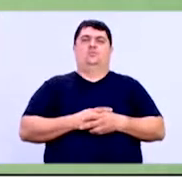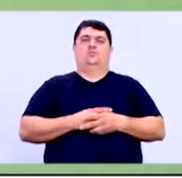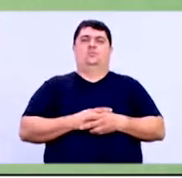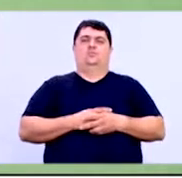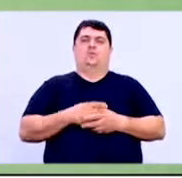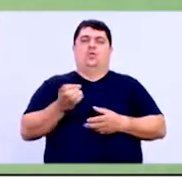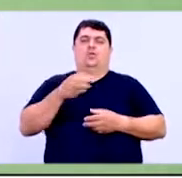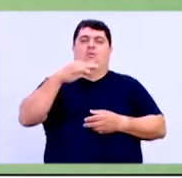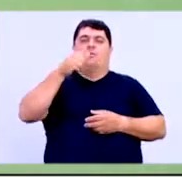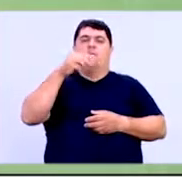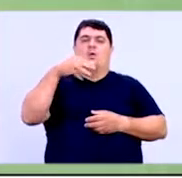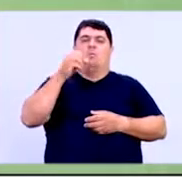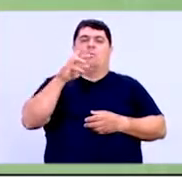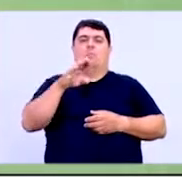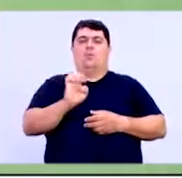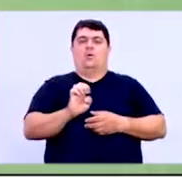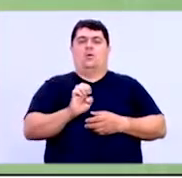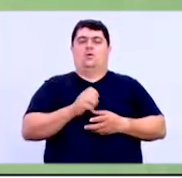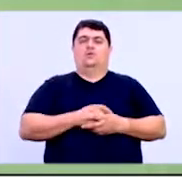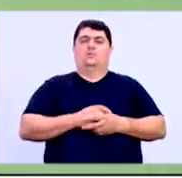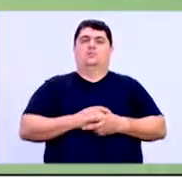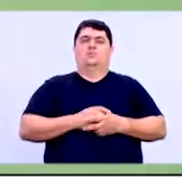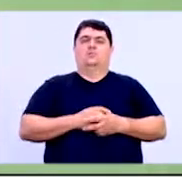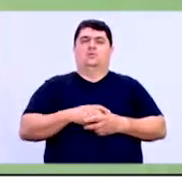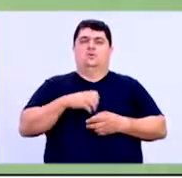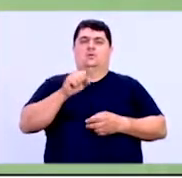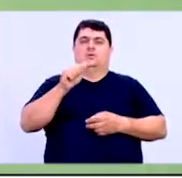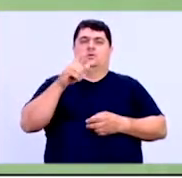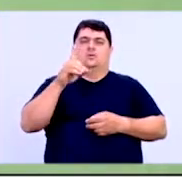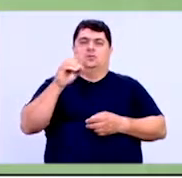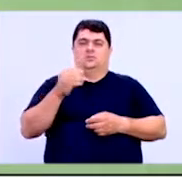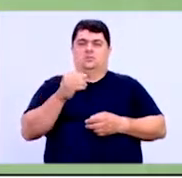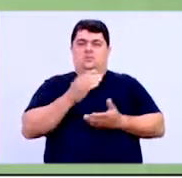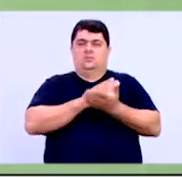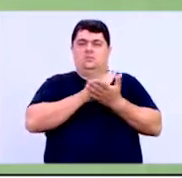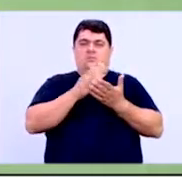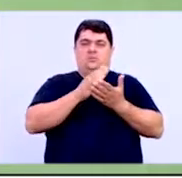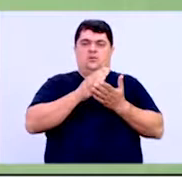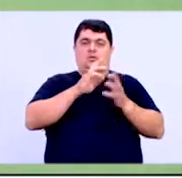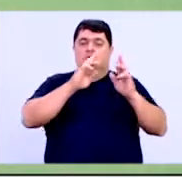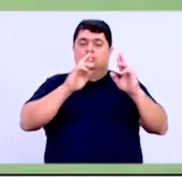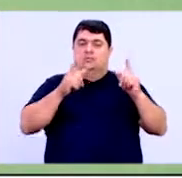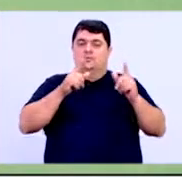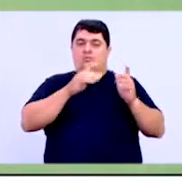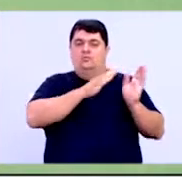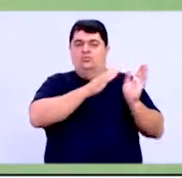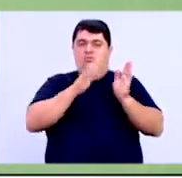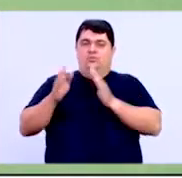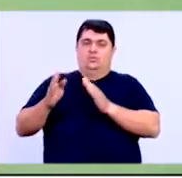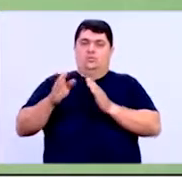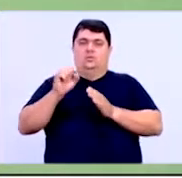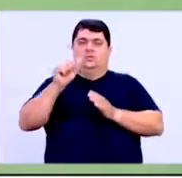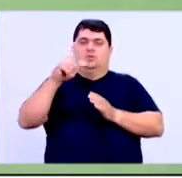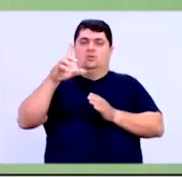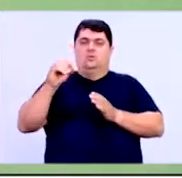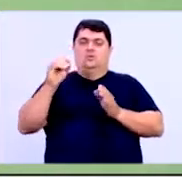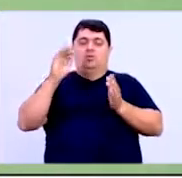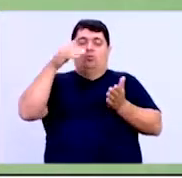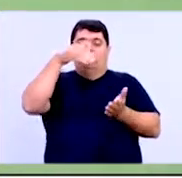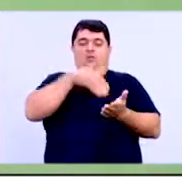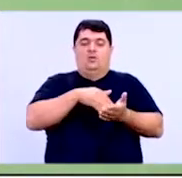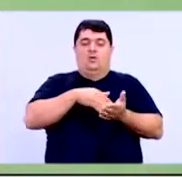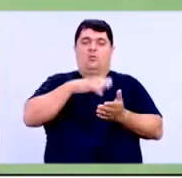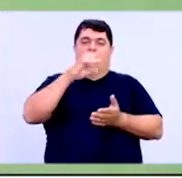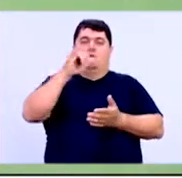Nova Mamoré. Vou falar: saldo inicial, diferença do período, saldo do final desejado e